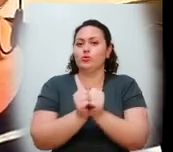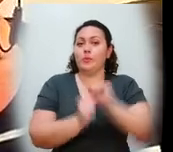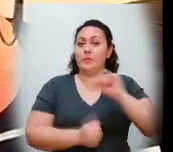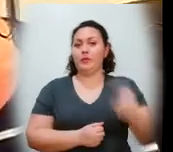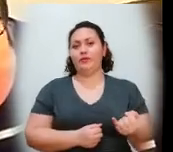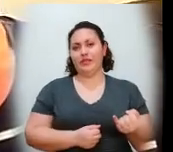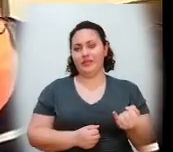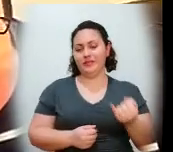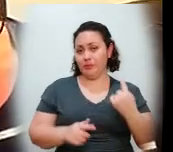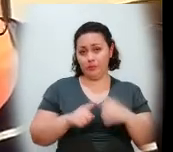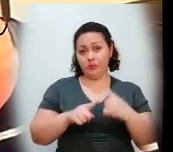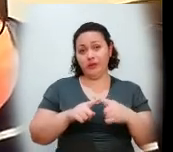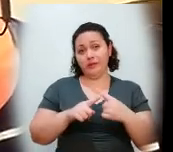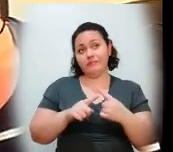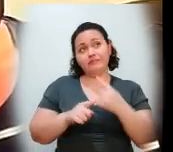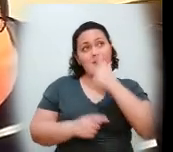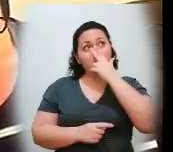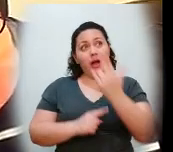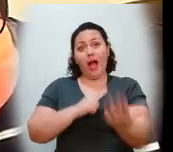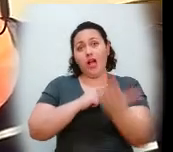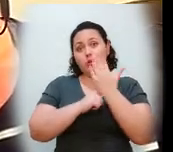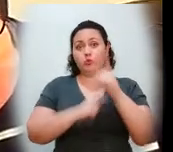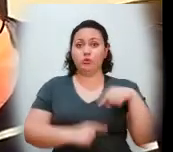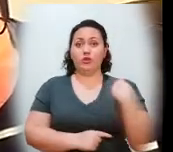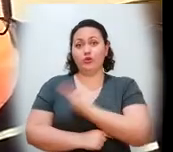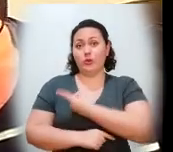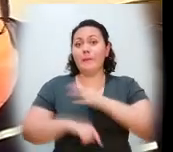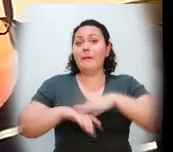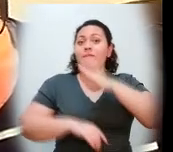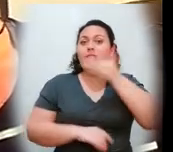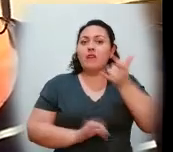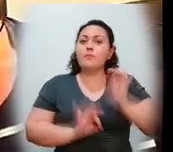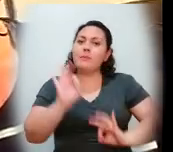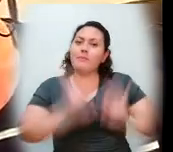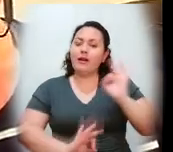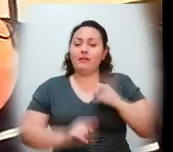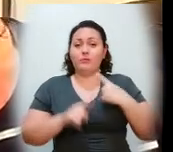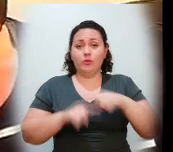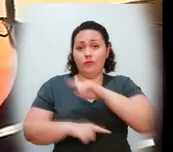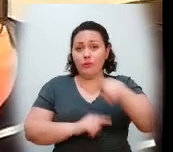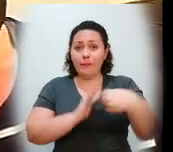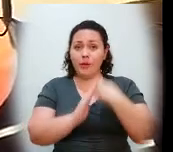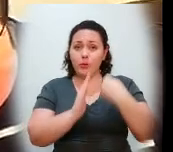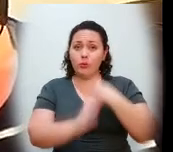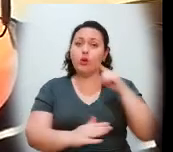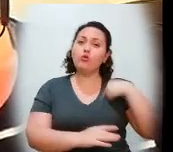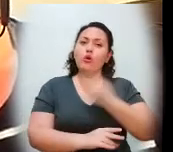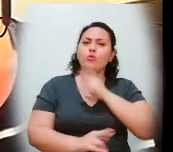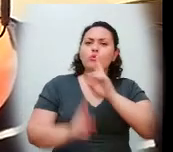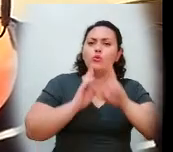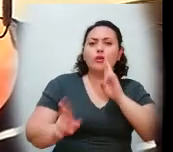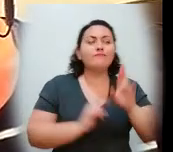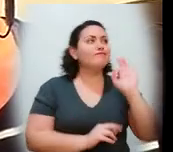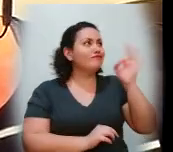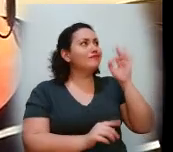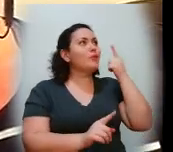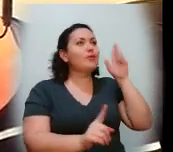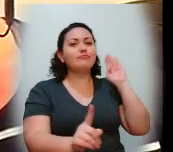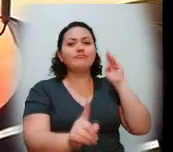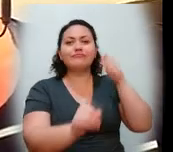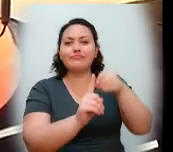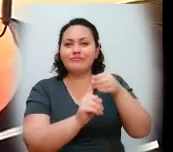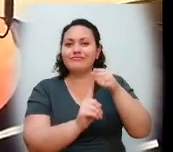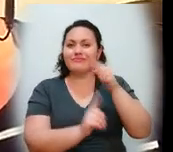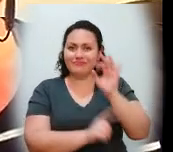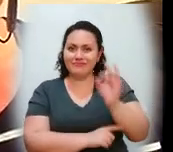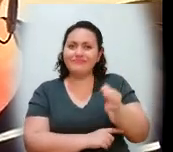é facilitador para É, nós quando vem as perguntas, assim, fica bem a mais gente, rico. a gente Né? consegue ficar mais assertivo, eu acho, né, Ana? Uhum, Porque